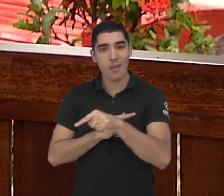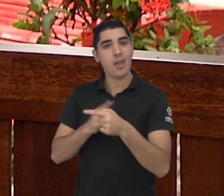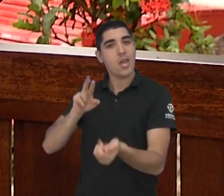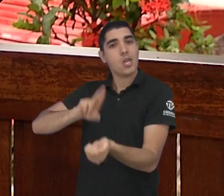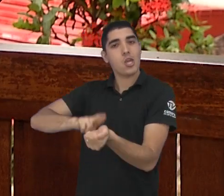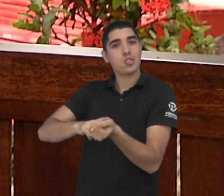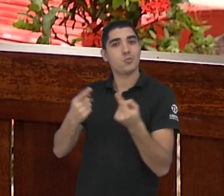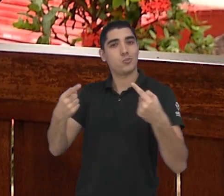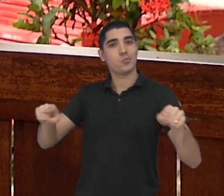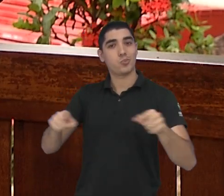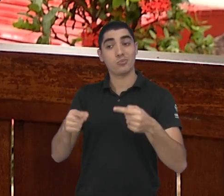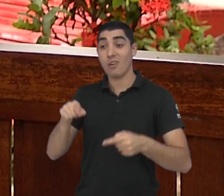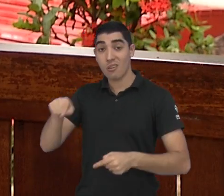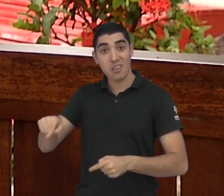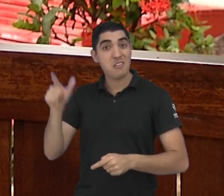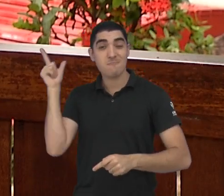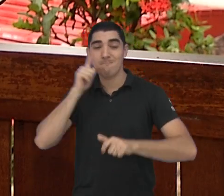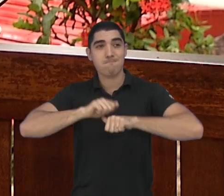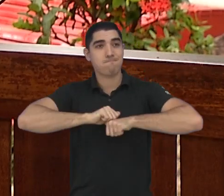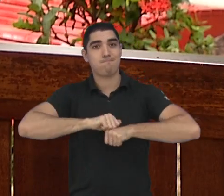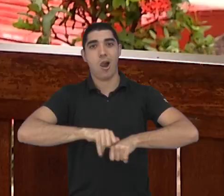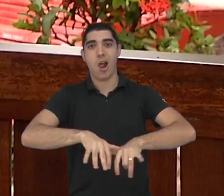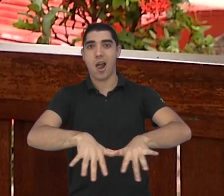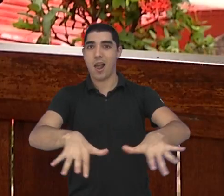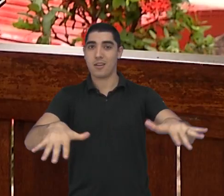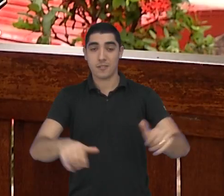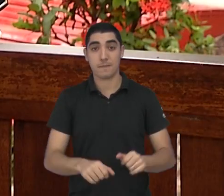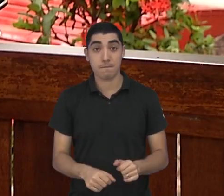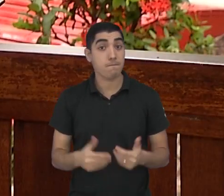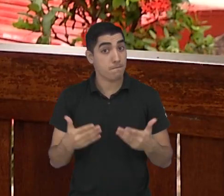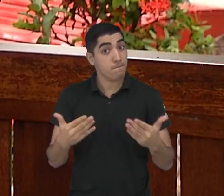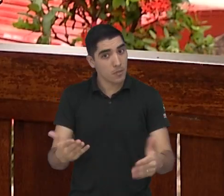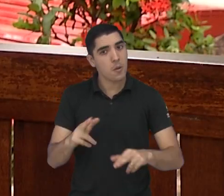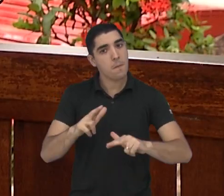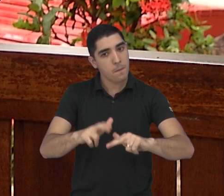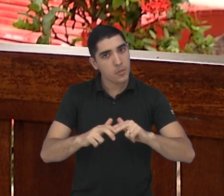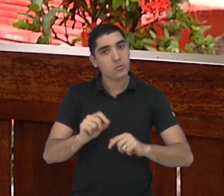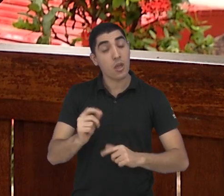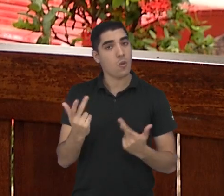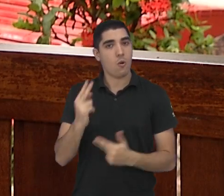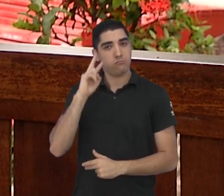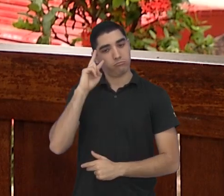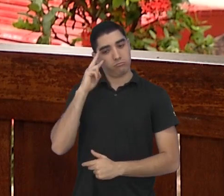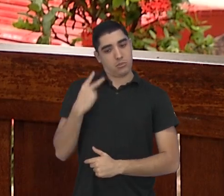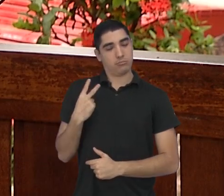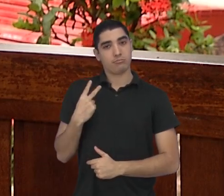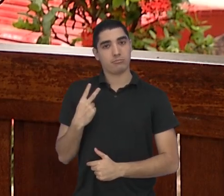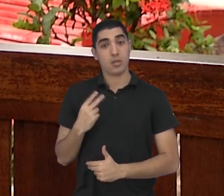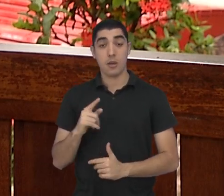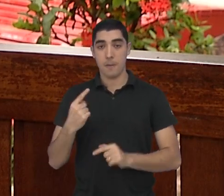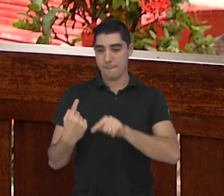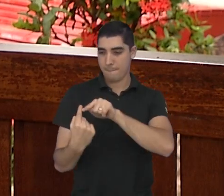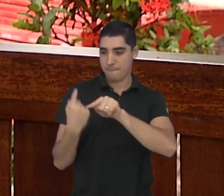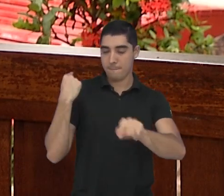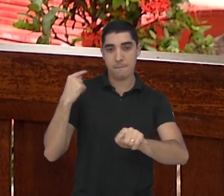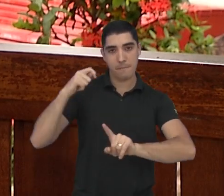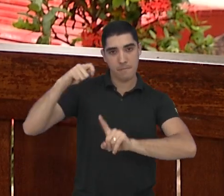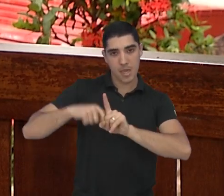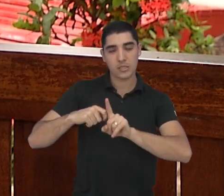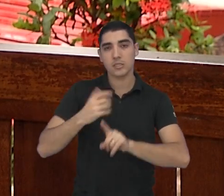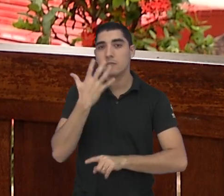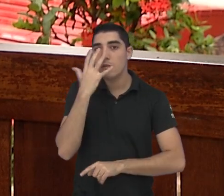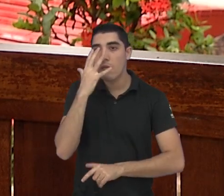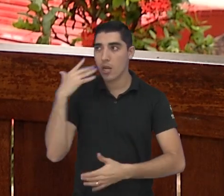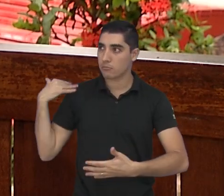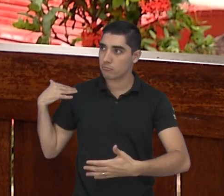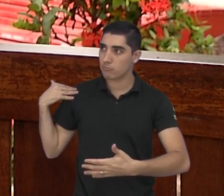por aí vai. Então, assim, o choro ganhou o mundo, Então, é nada mais justo ter esse reconhecimento. Desde